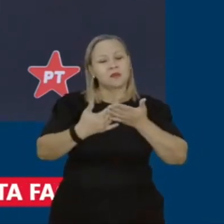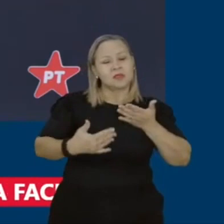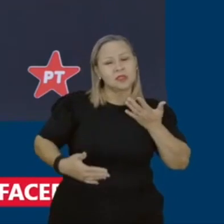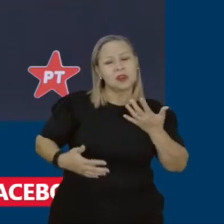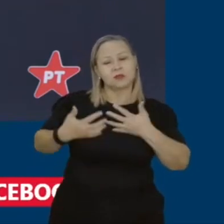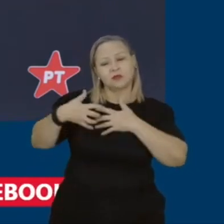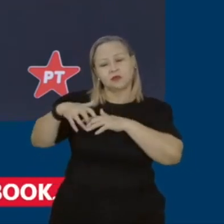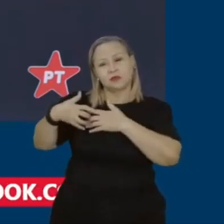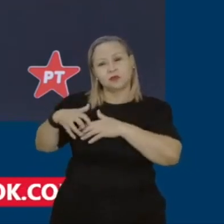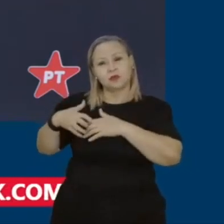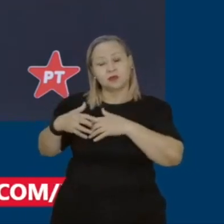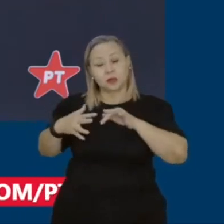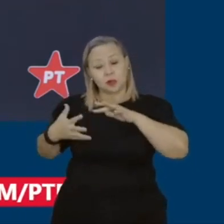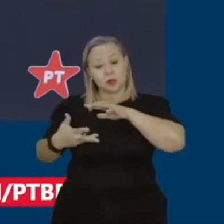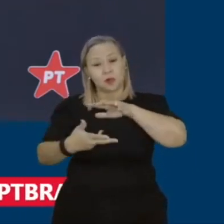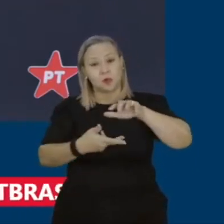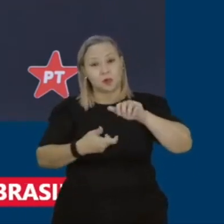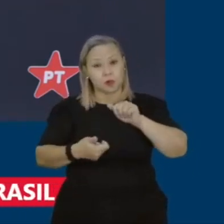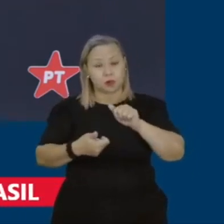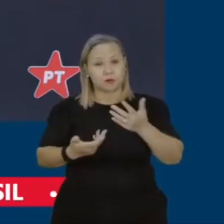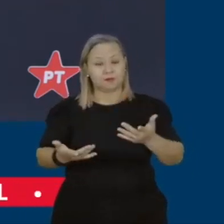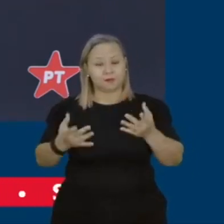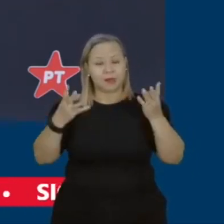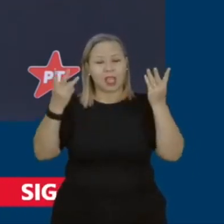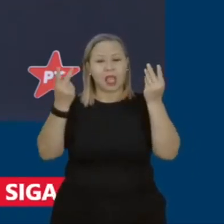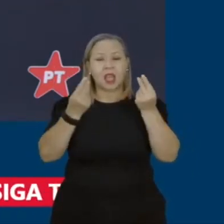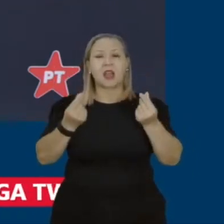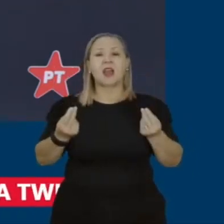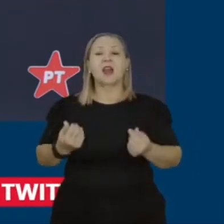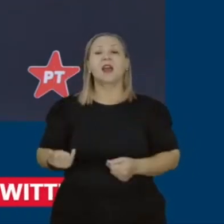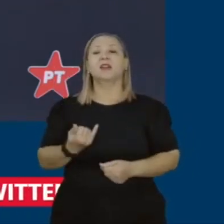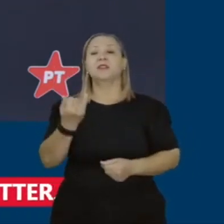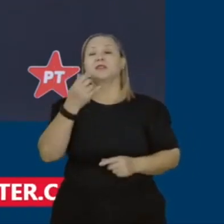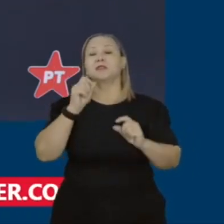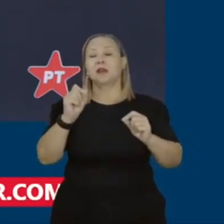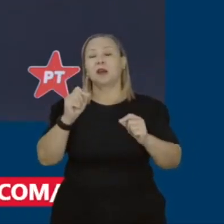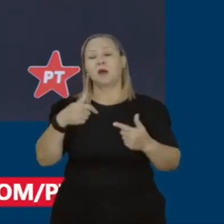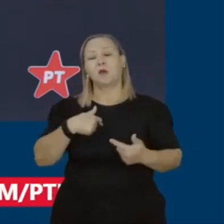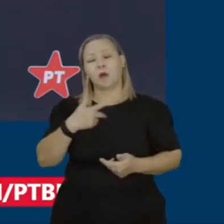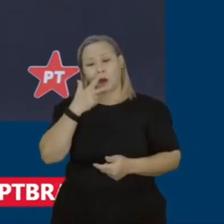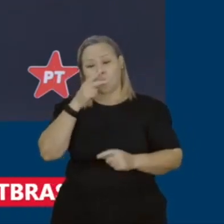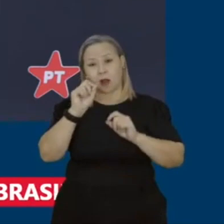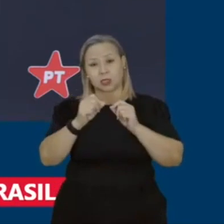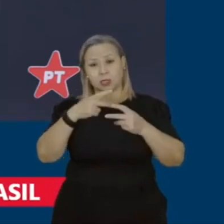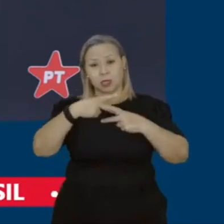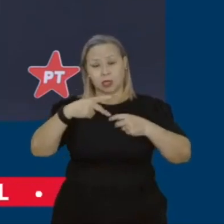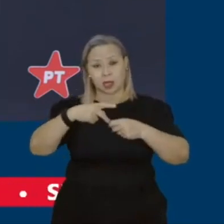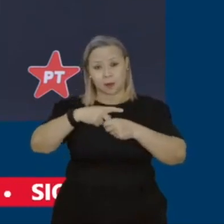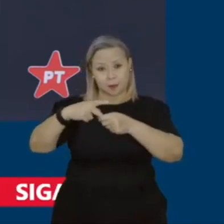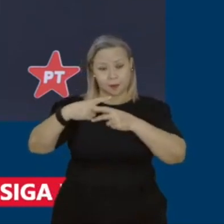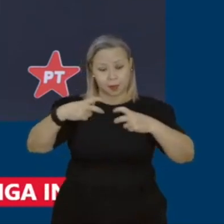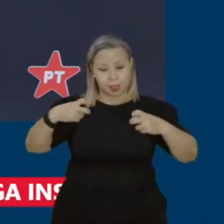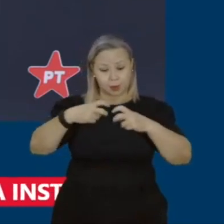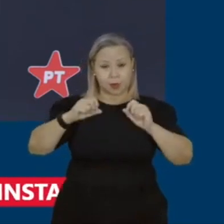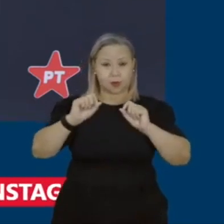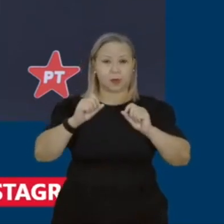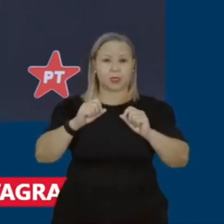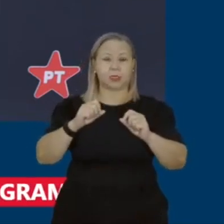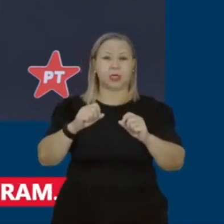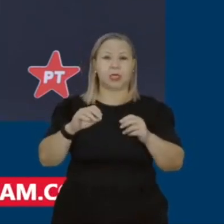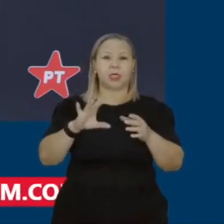do planeta Terra. O petróleo é essencial. Eu, pessoalmente, acho que a Petrobras não devia ter nem sócio